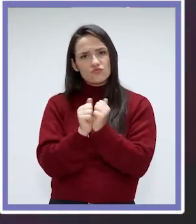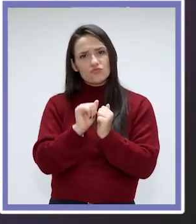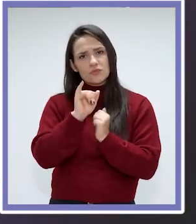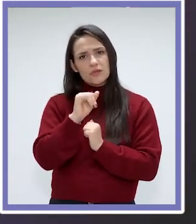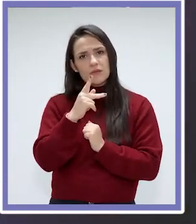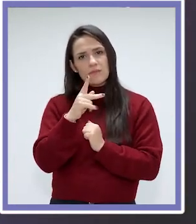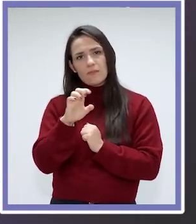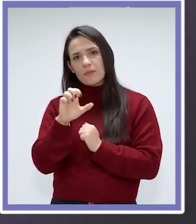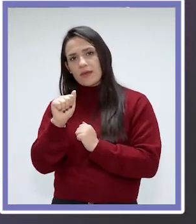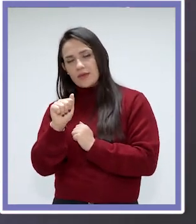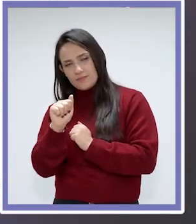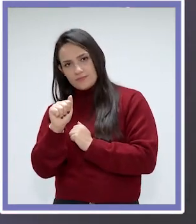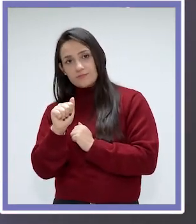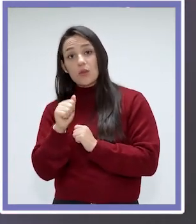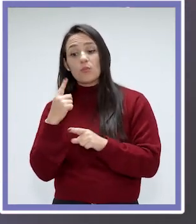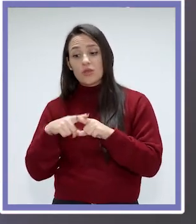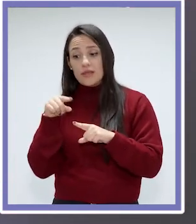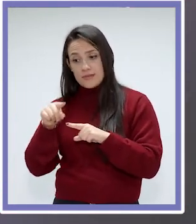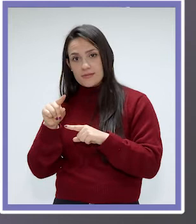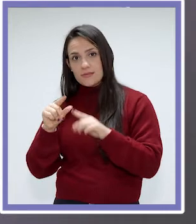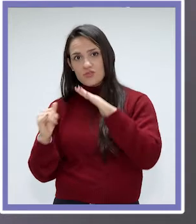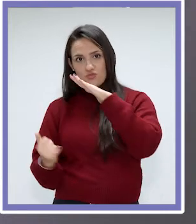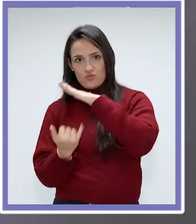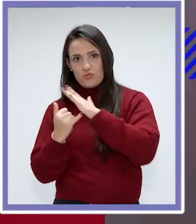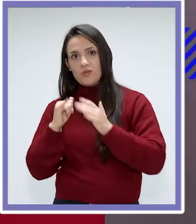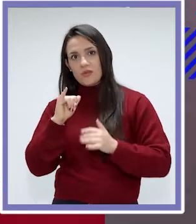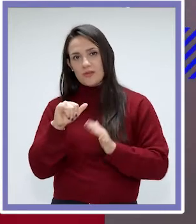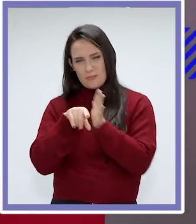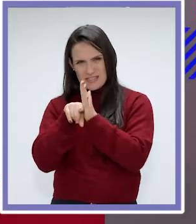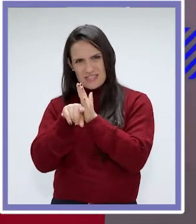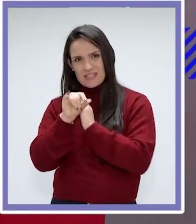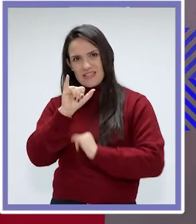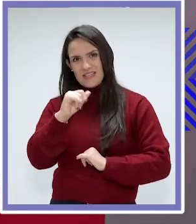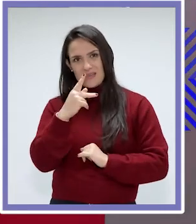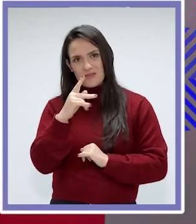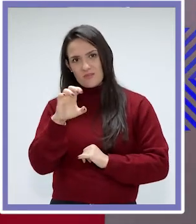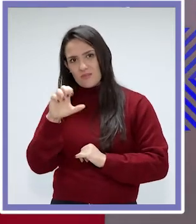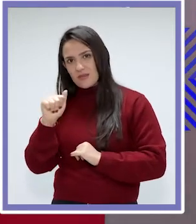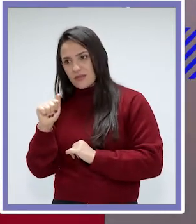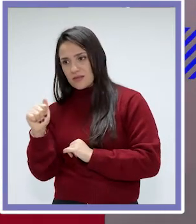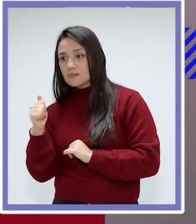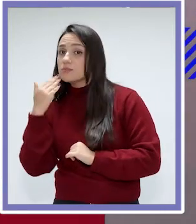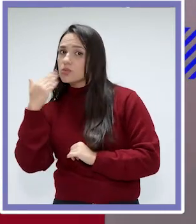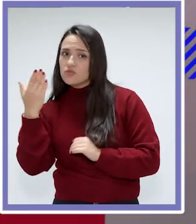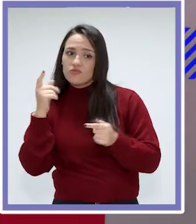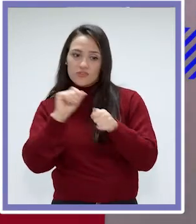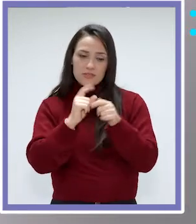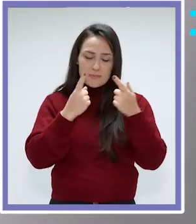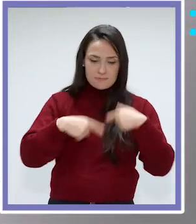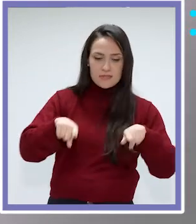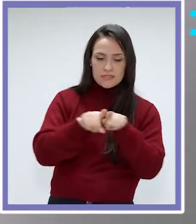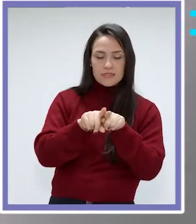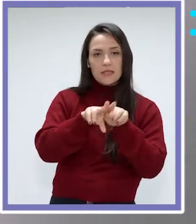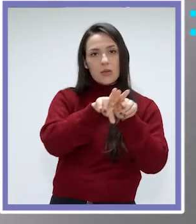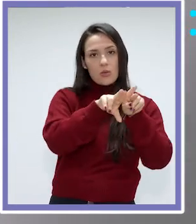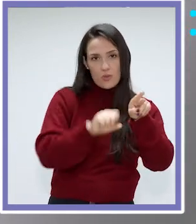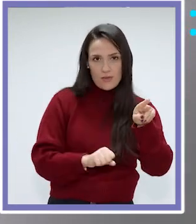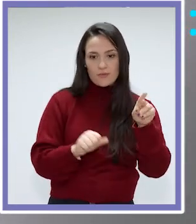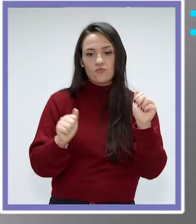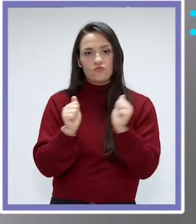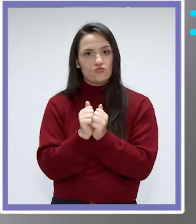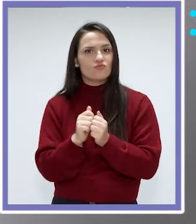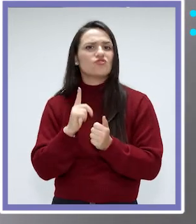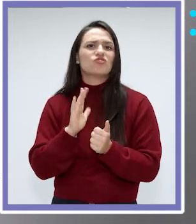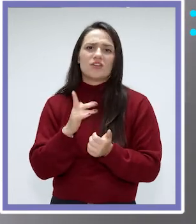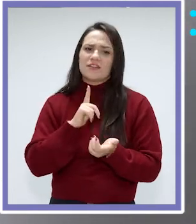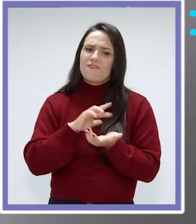IPEA, né? O IPEA nos procurou, né, para fazer essa parceria, né?